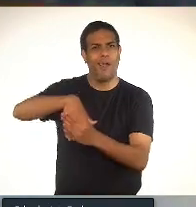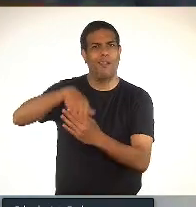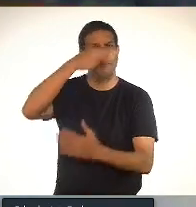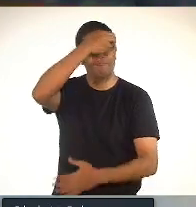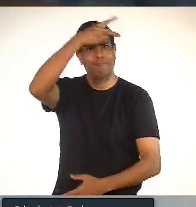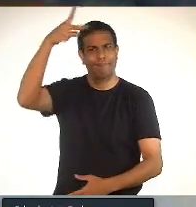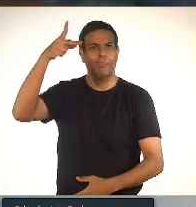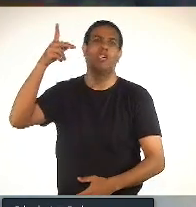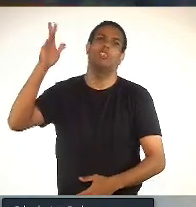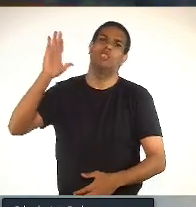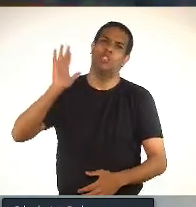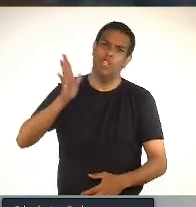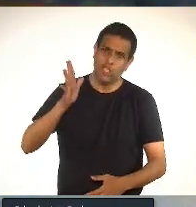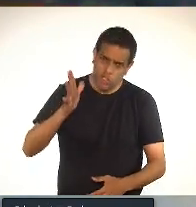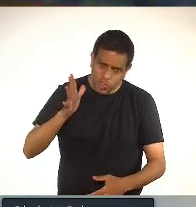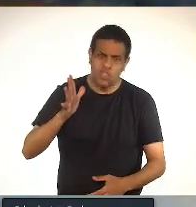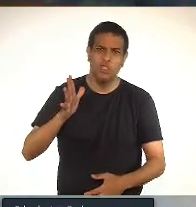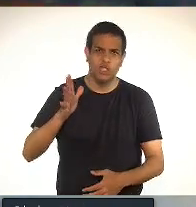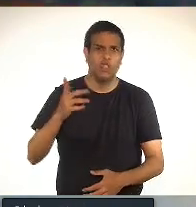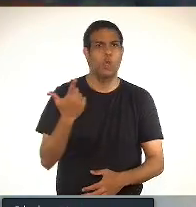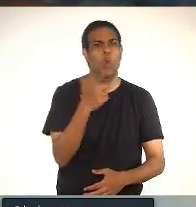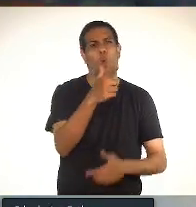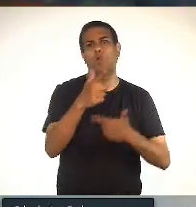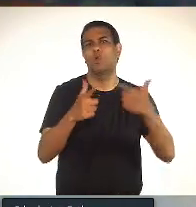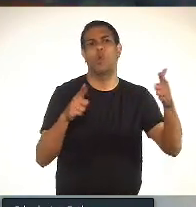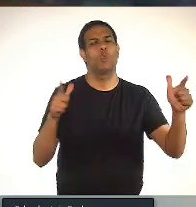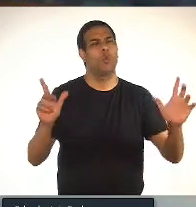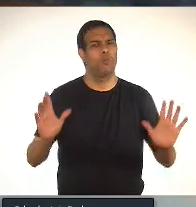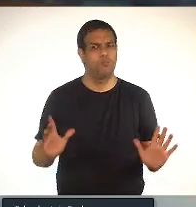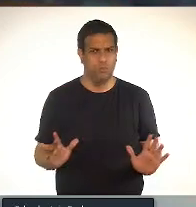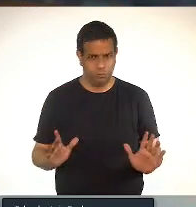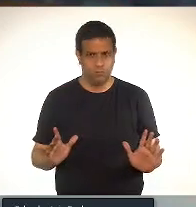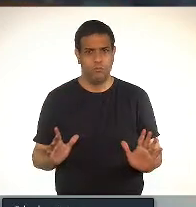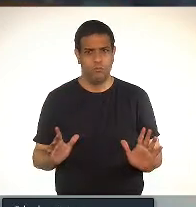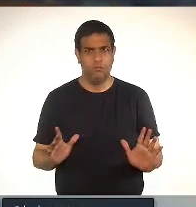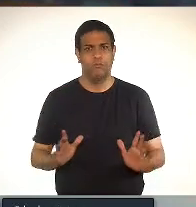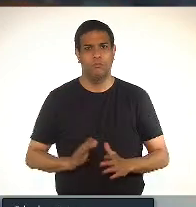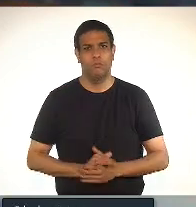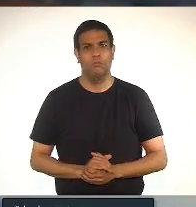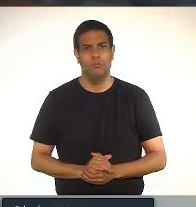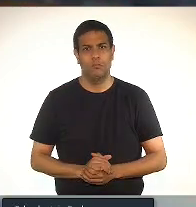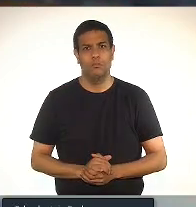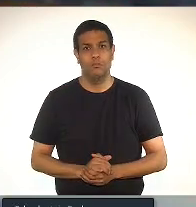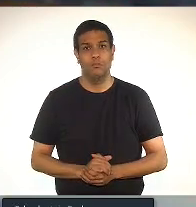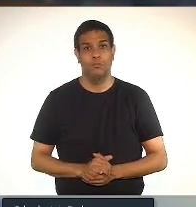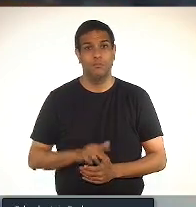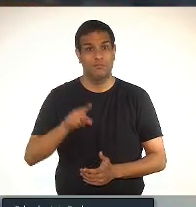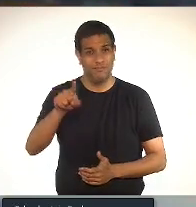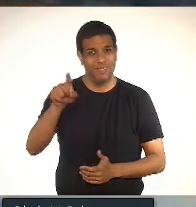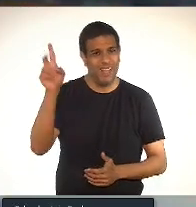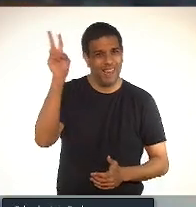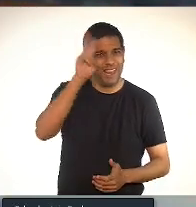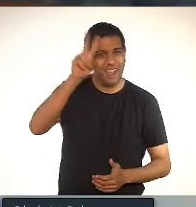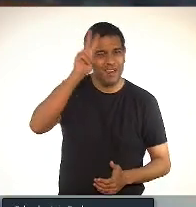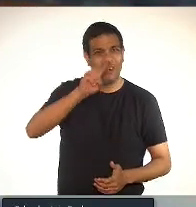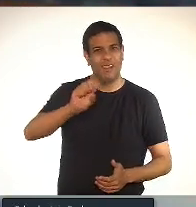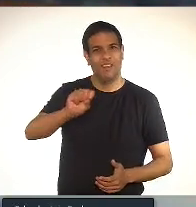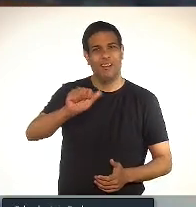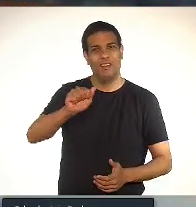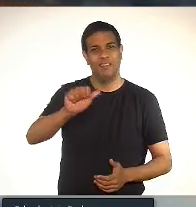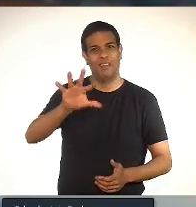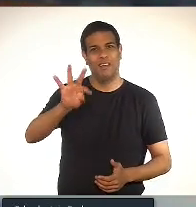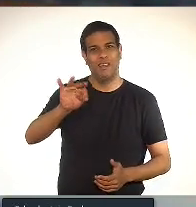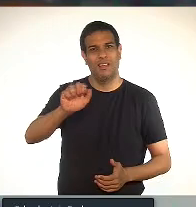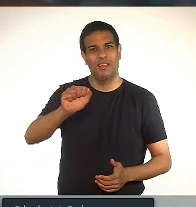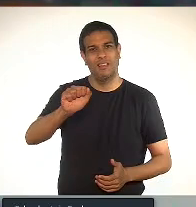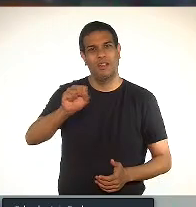Sempre ganharam candidatos de centro. Queria lembrar que o Saturnino era considerado